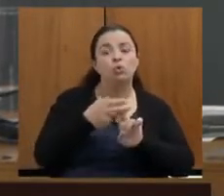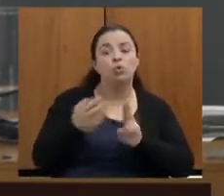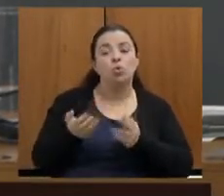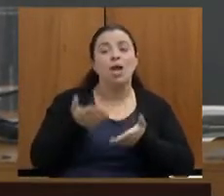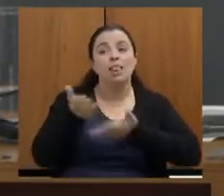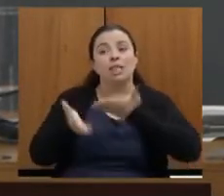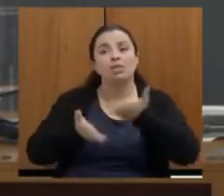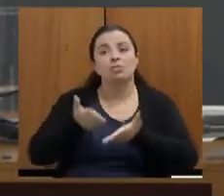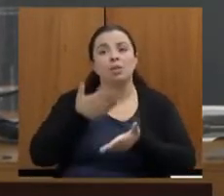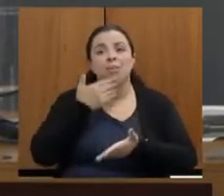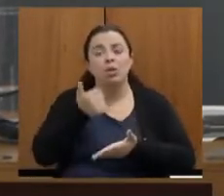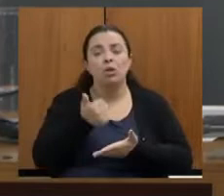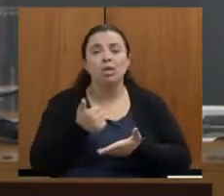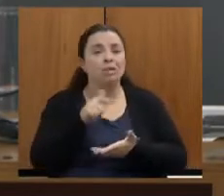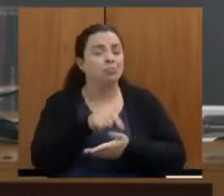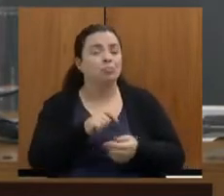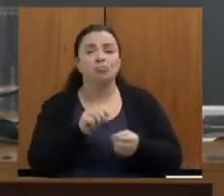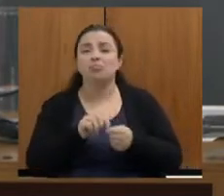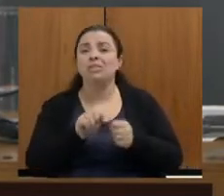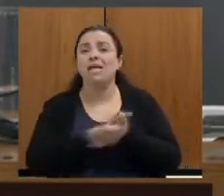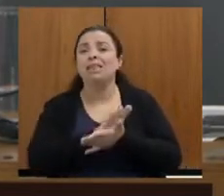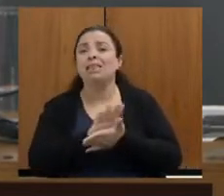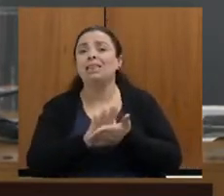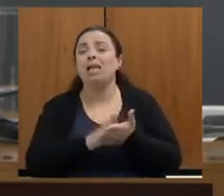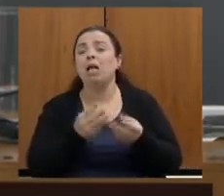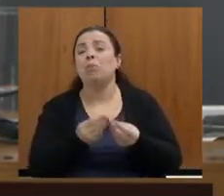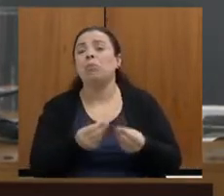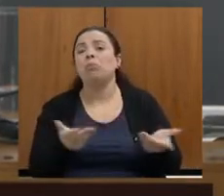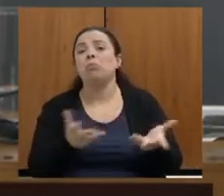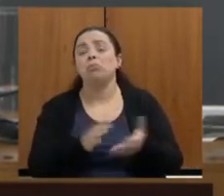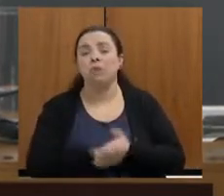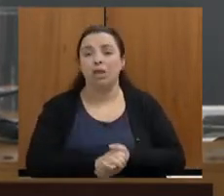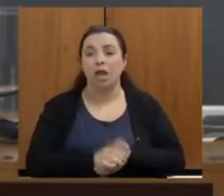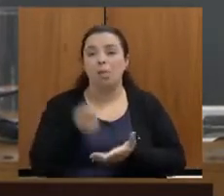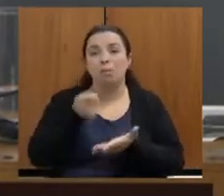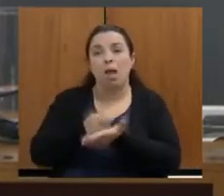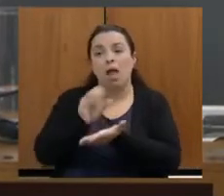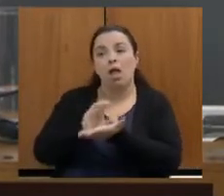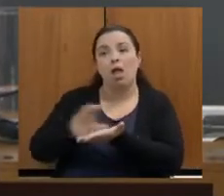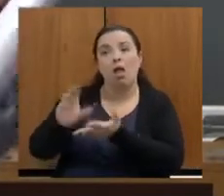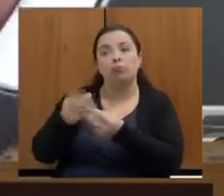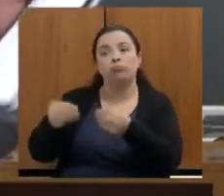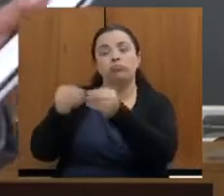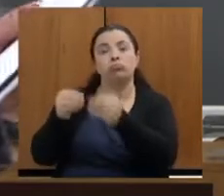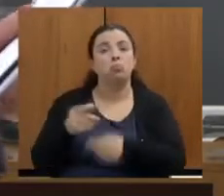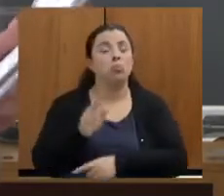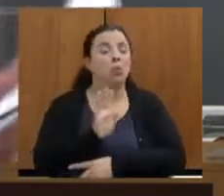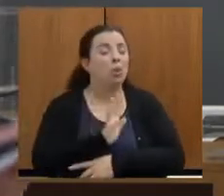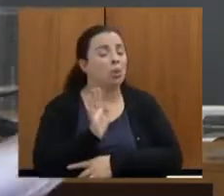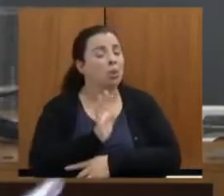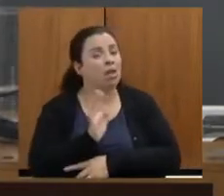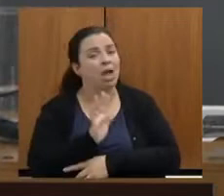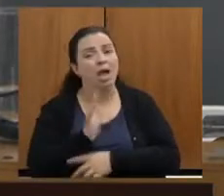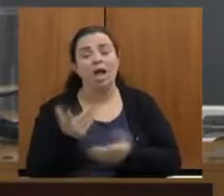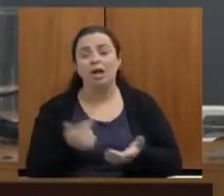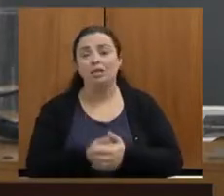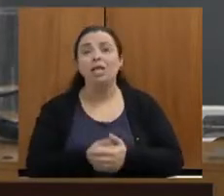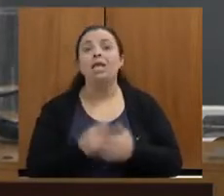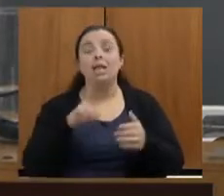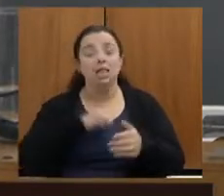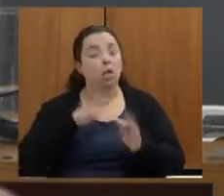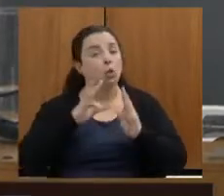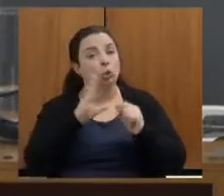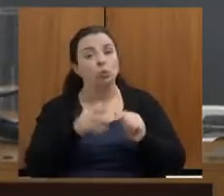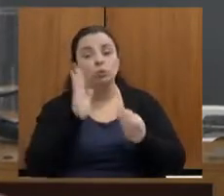específicos nada foi feito em relação a isso as indenizações também não foram concluídos que estão nas nossas conclusões